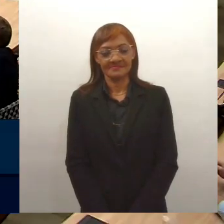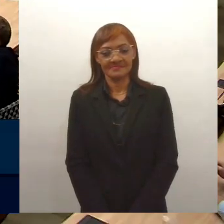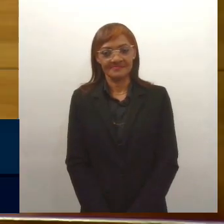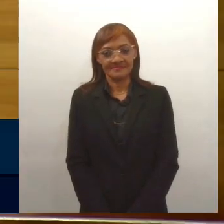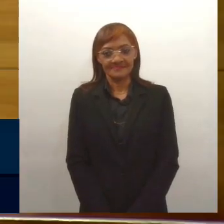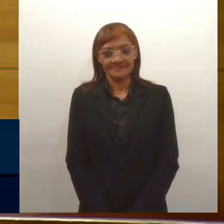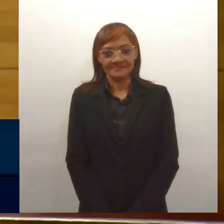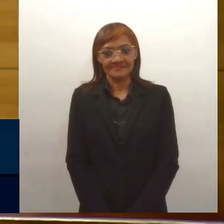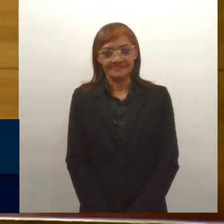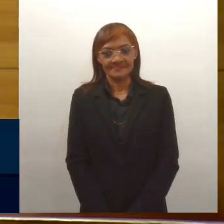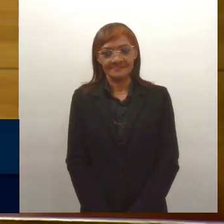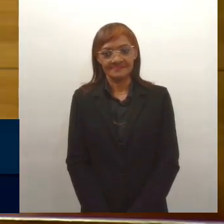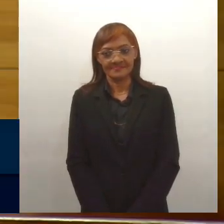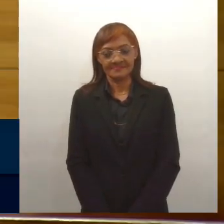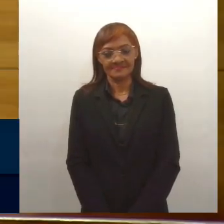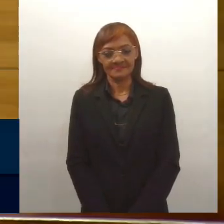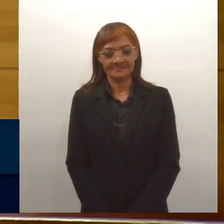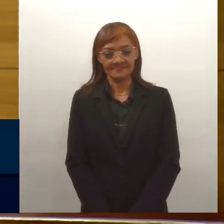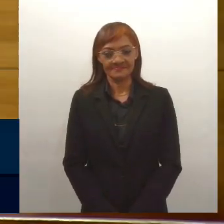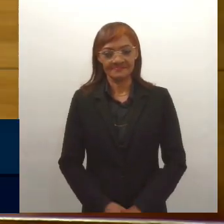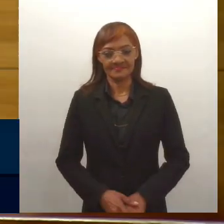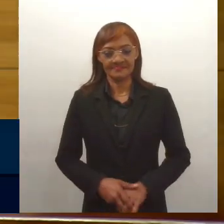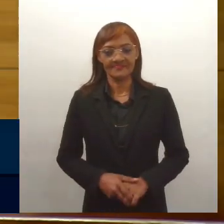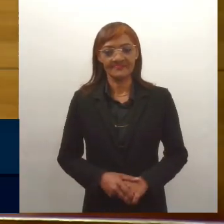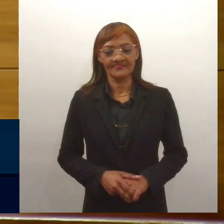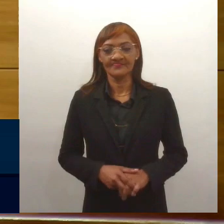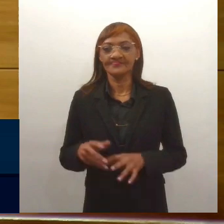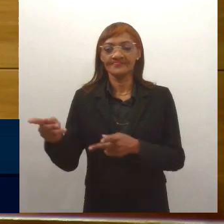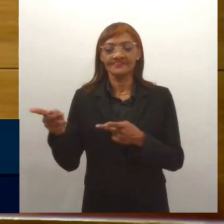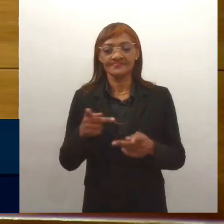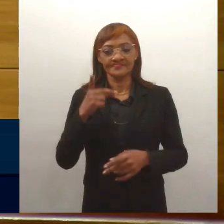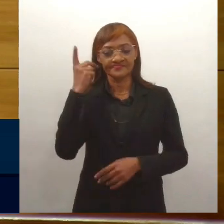Convidamos o deputado Paulo Júnior para fazer a entrega da medalha